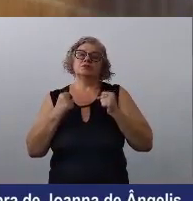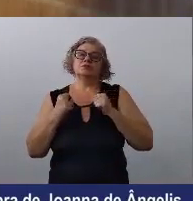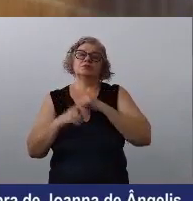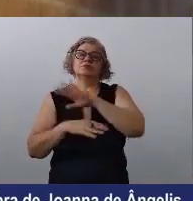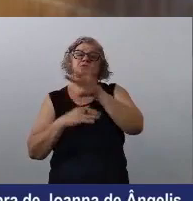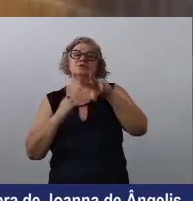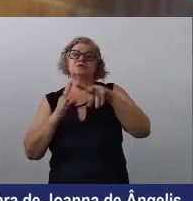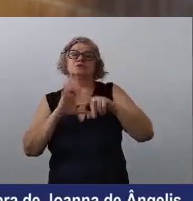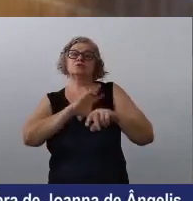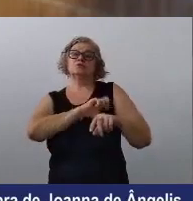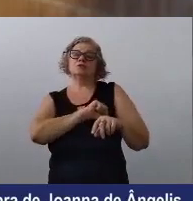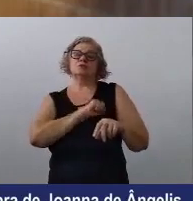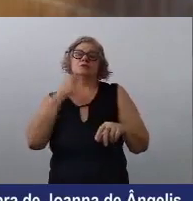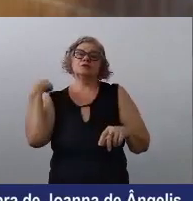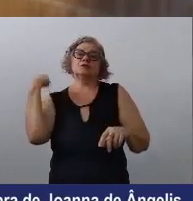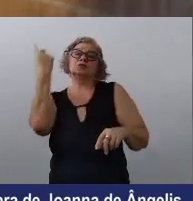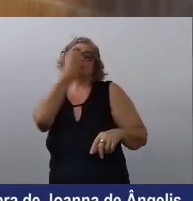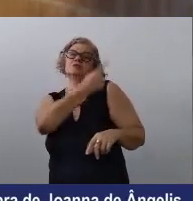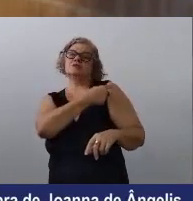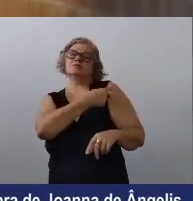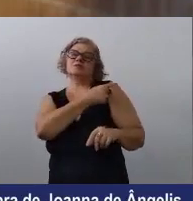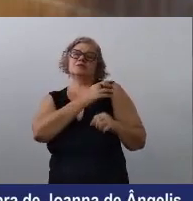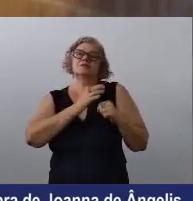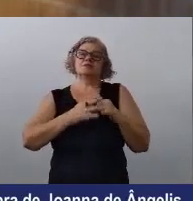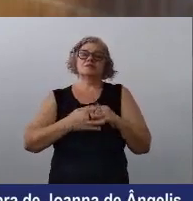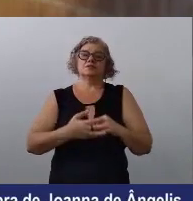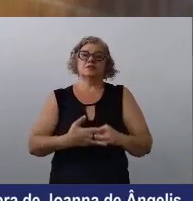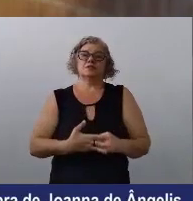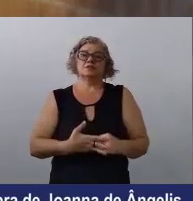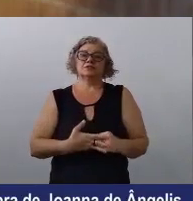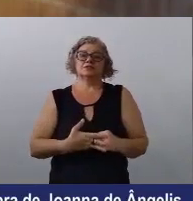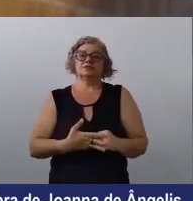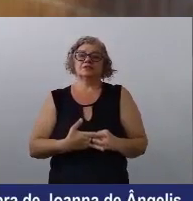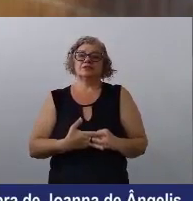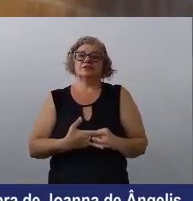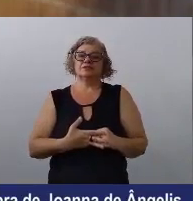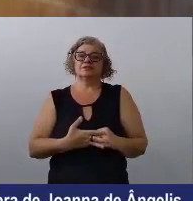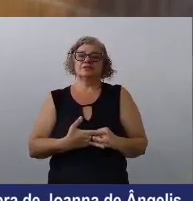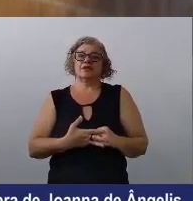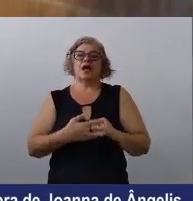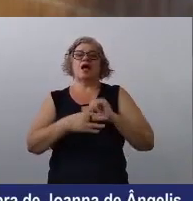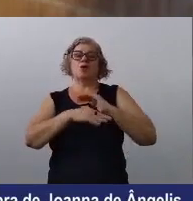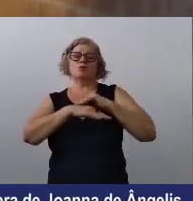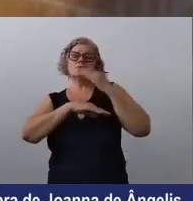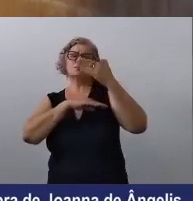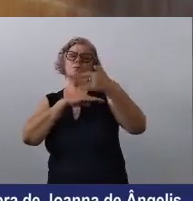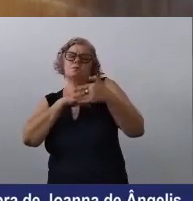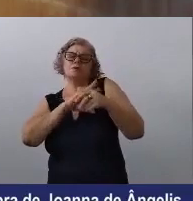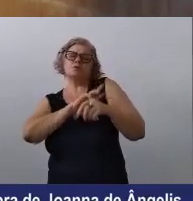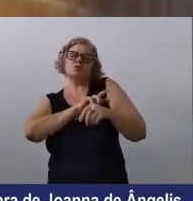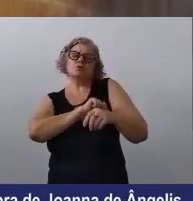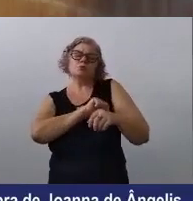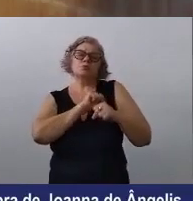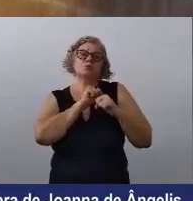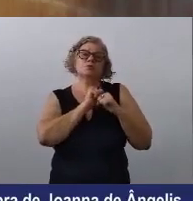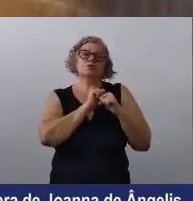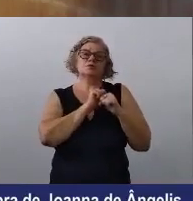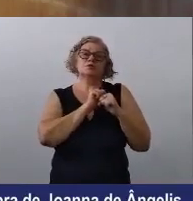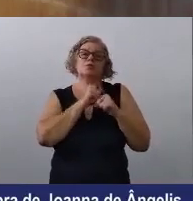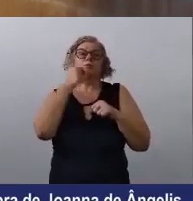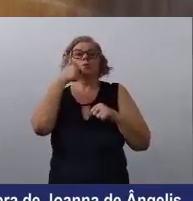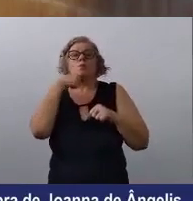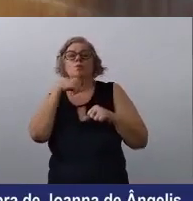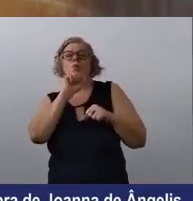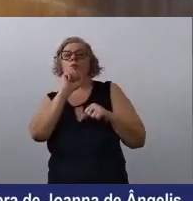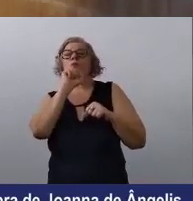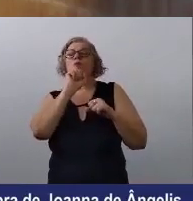sentindo toda a amorosidade de Maria de Nazaré. Ela nos envolve com seu manto azul de amor, e o